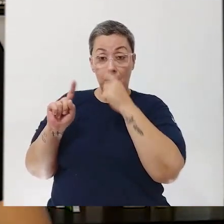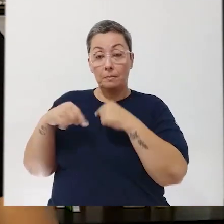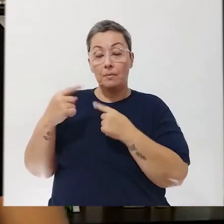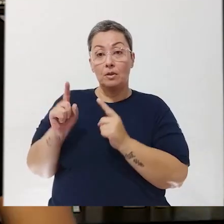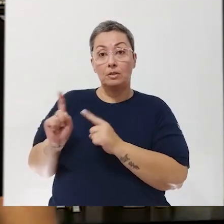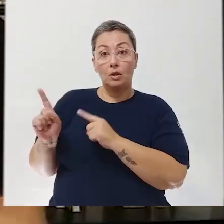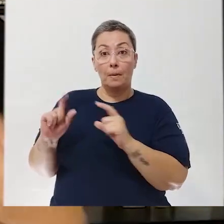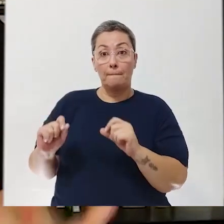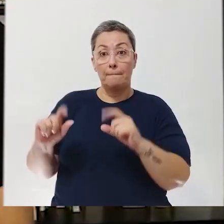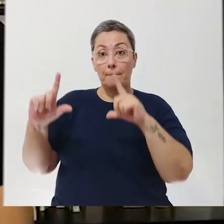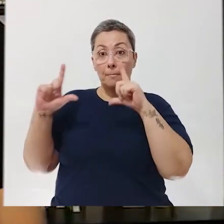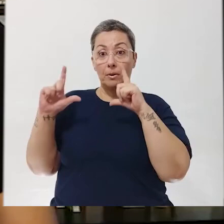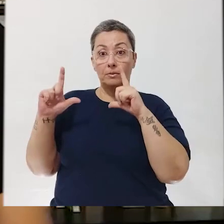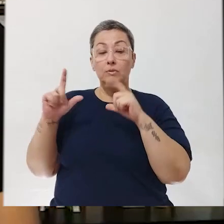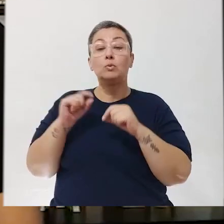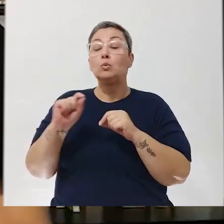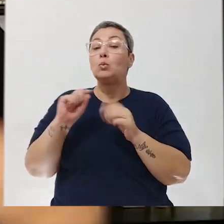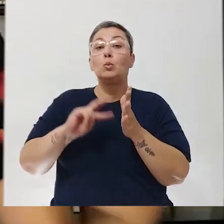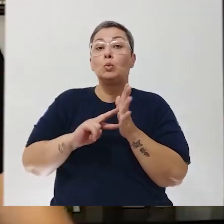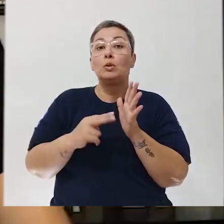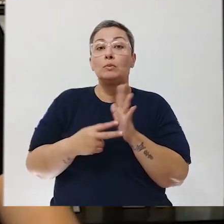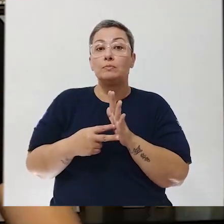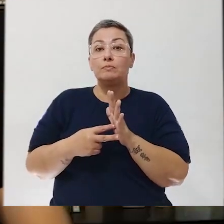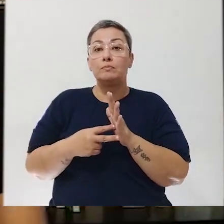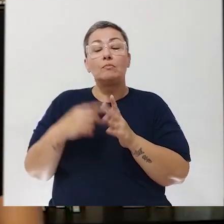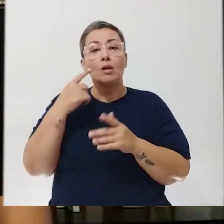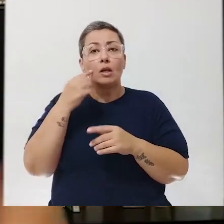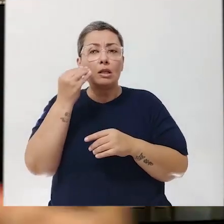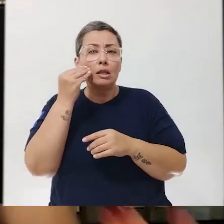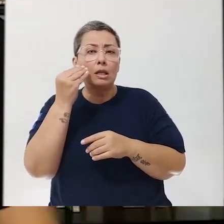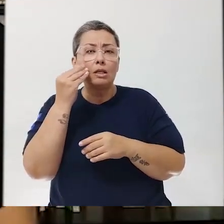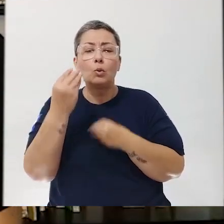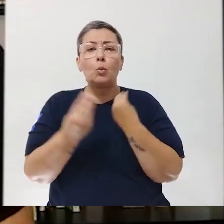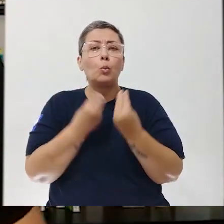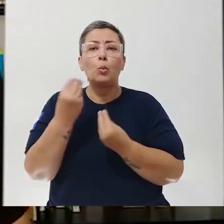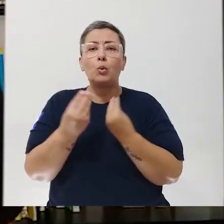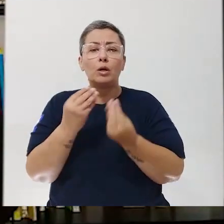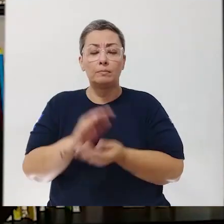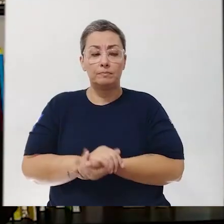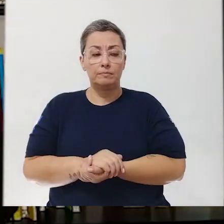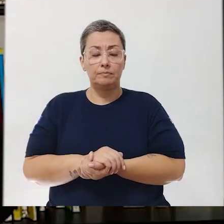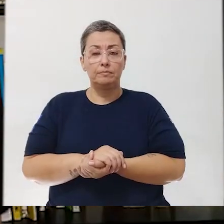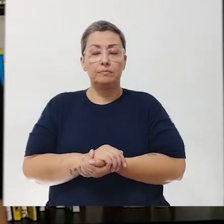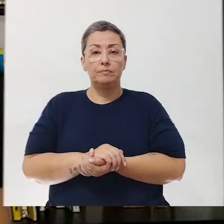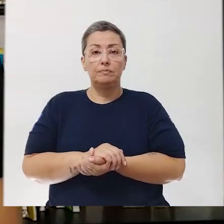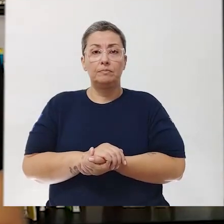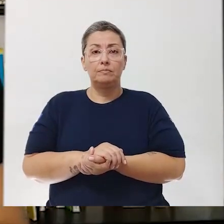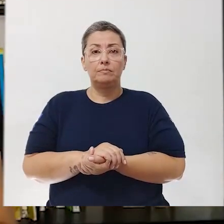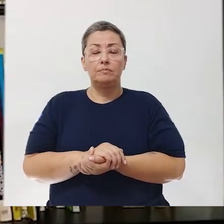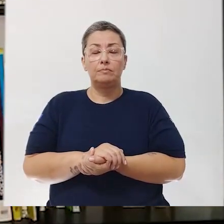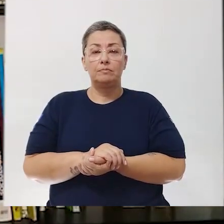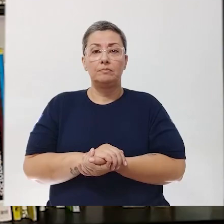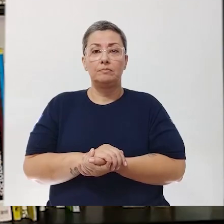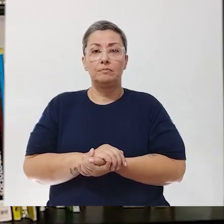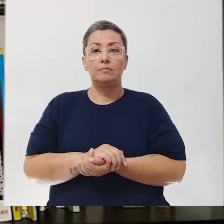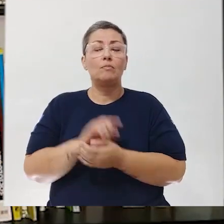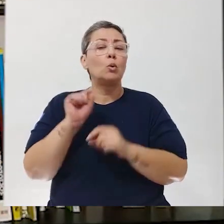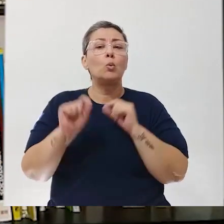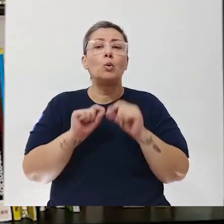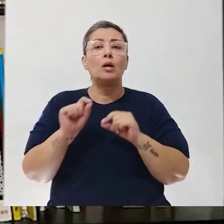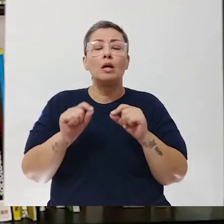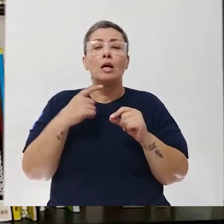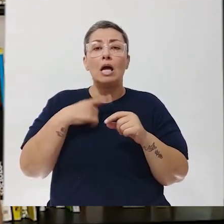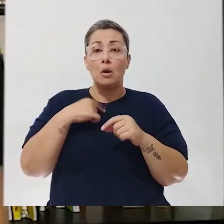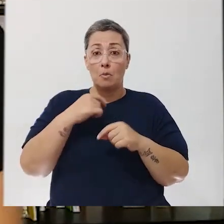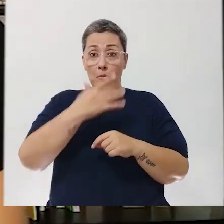próxima imagem aí. Essa outra imagem está querendo dizer o quê? Tentem fazer a leitura dela também. O